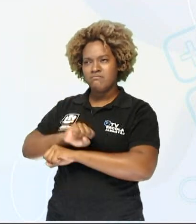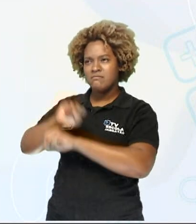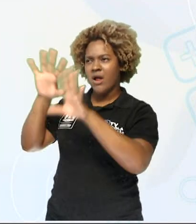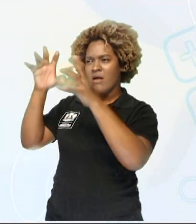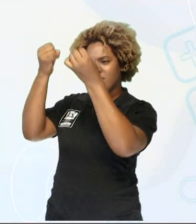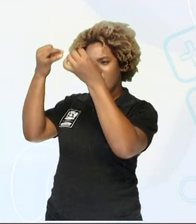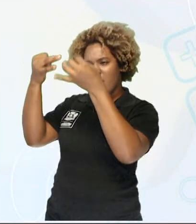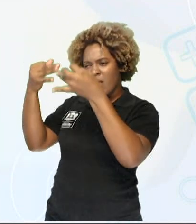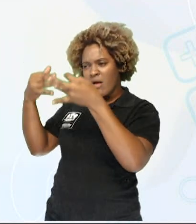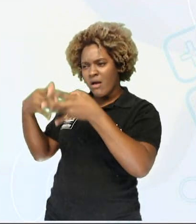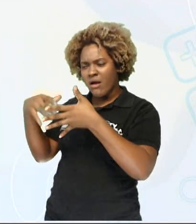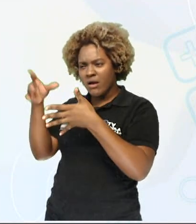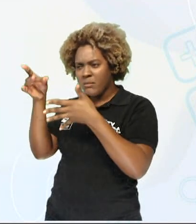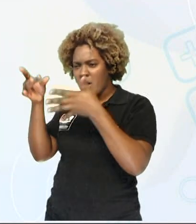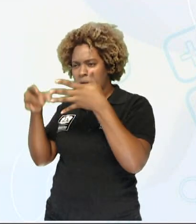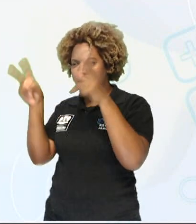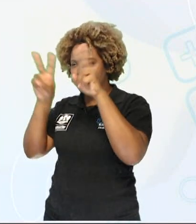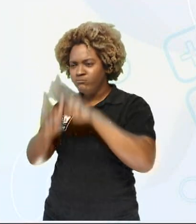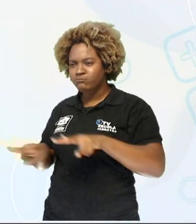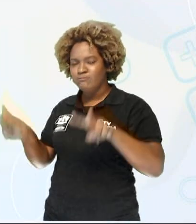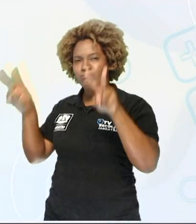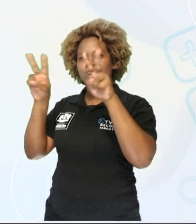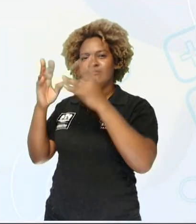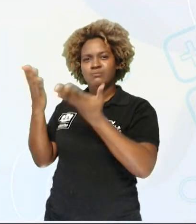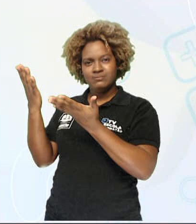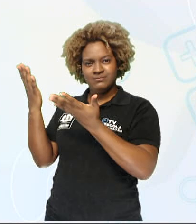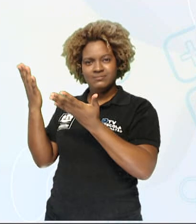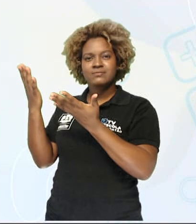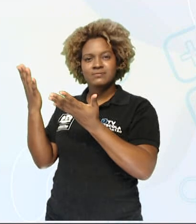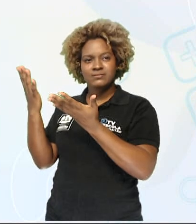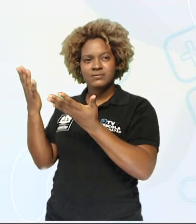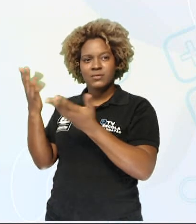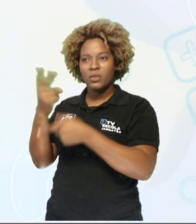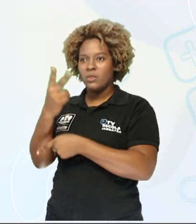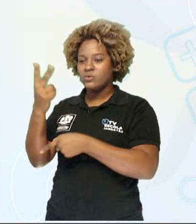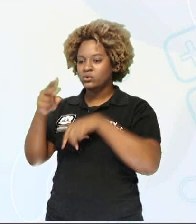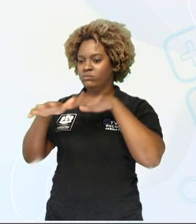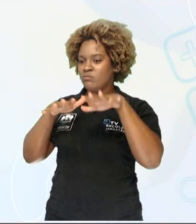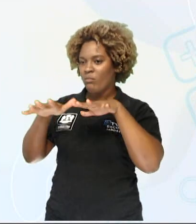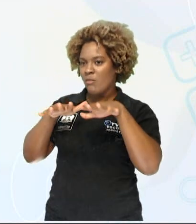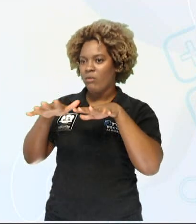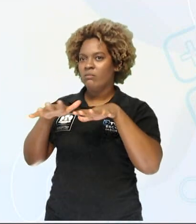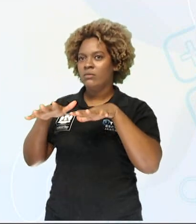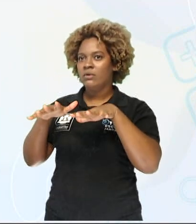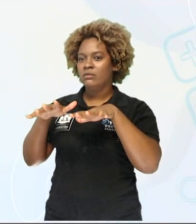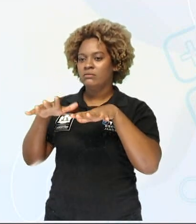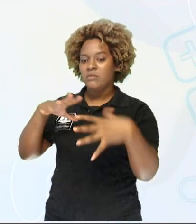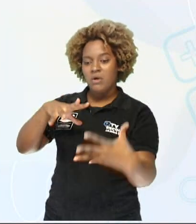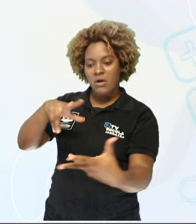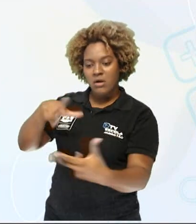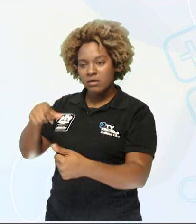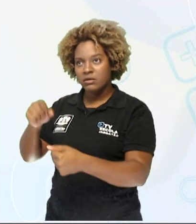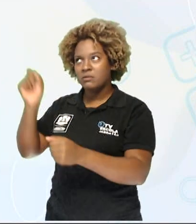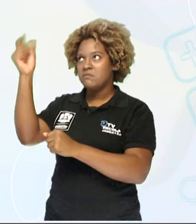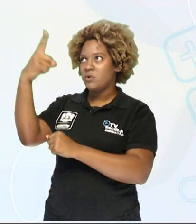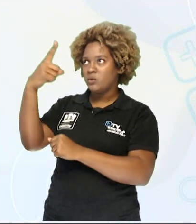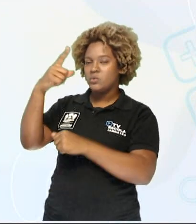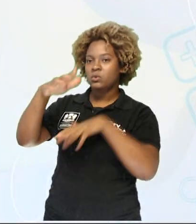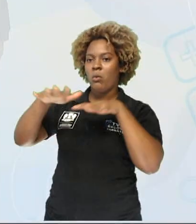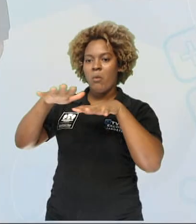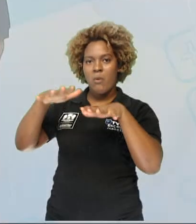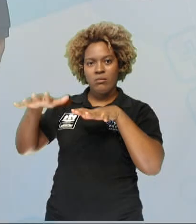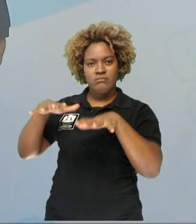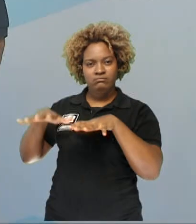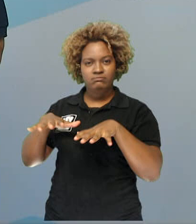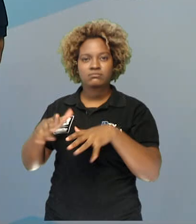direitinho, você consegue visualizar os dois movimentos, da Terra e o do Sol, que é a rotação.